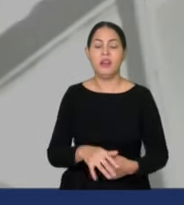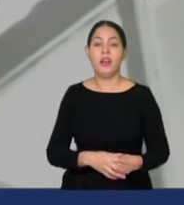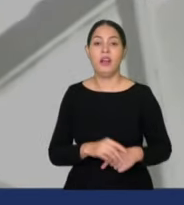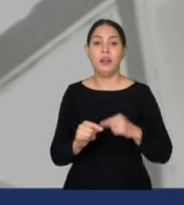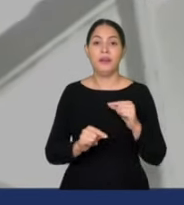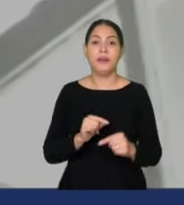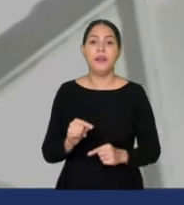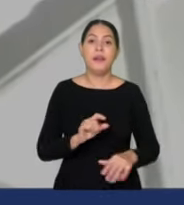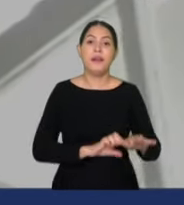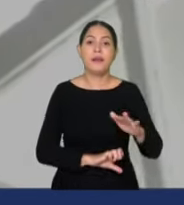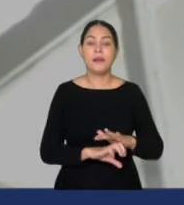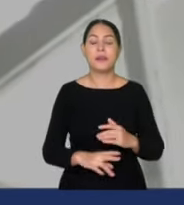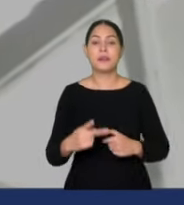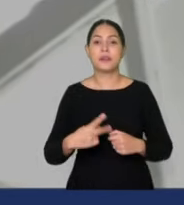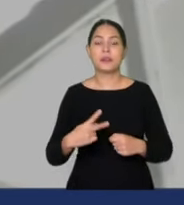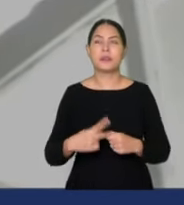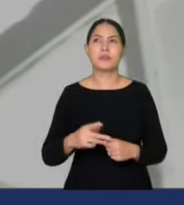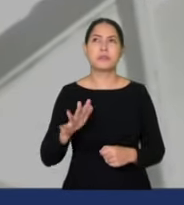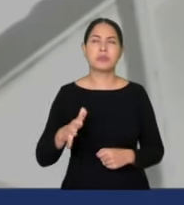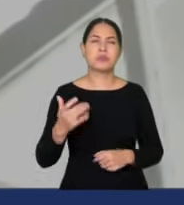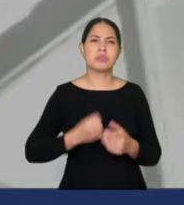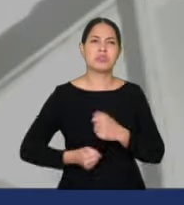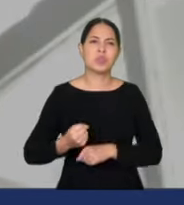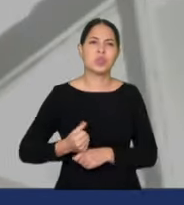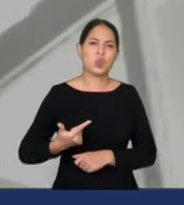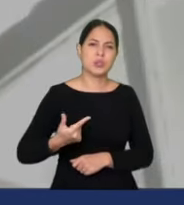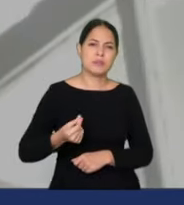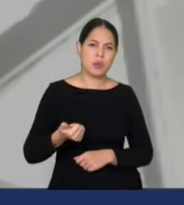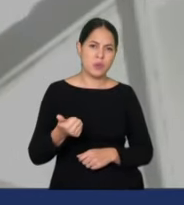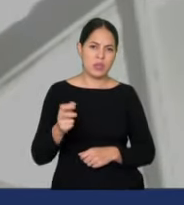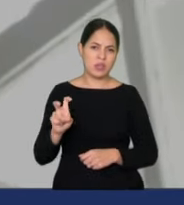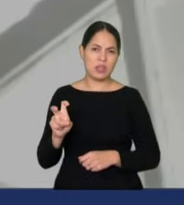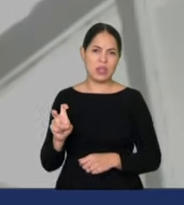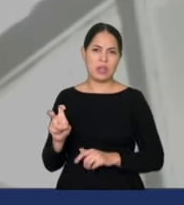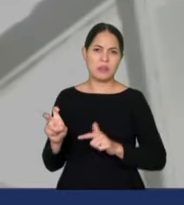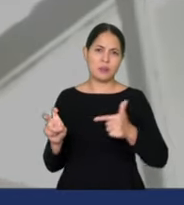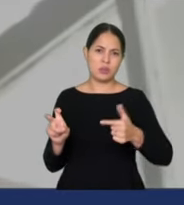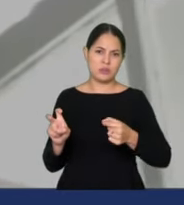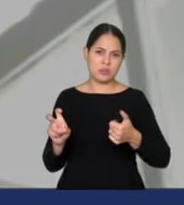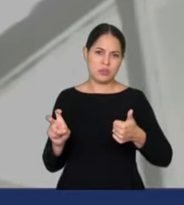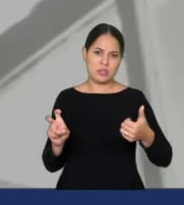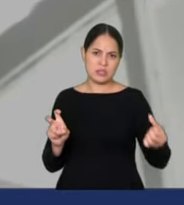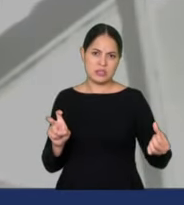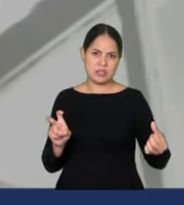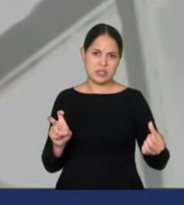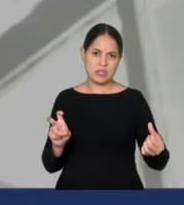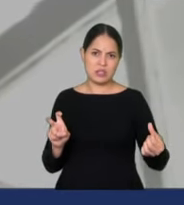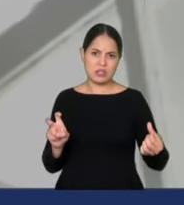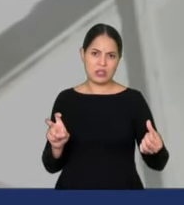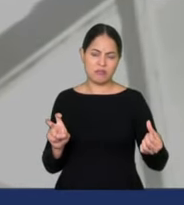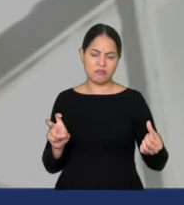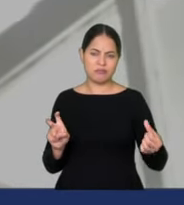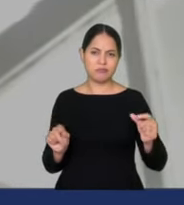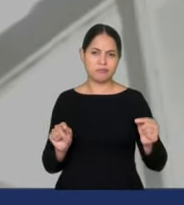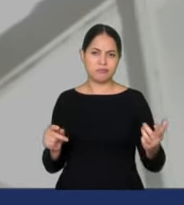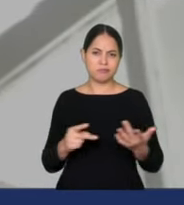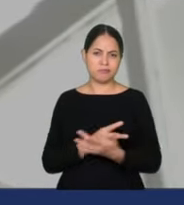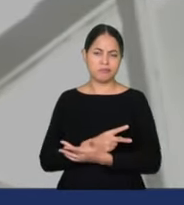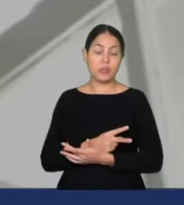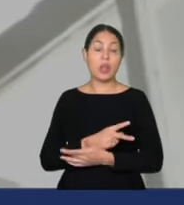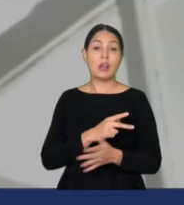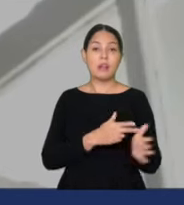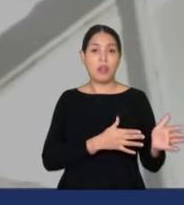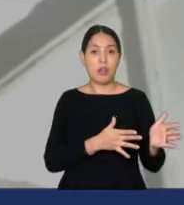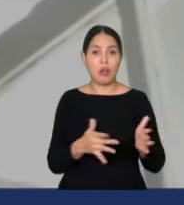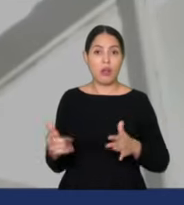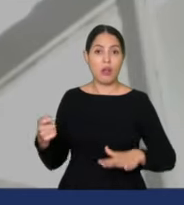teve início ali na virada de 2015-2016, já iniciou 120 processos de desenvolvimento, de